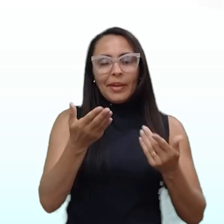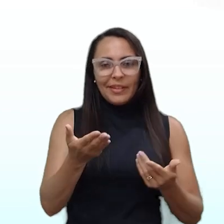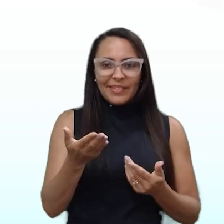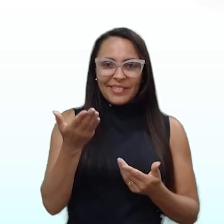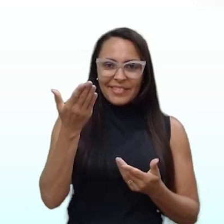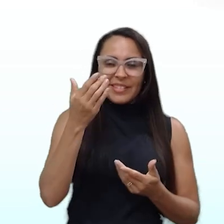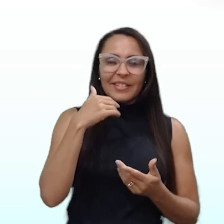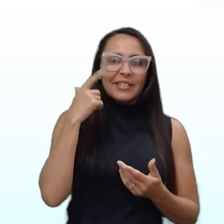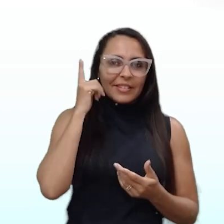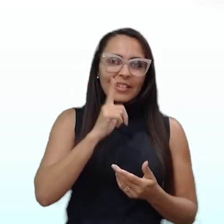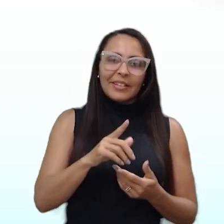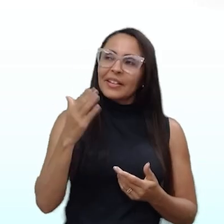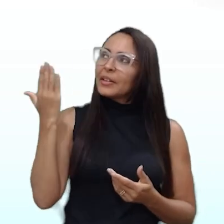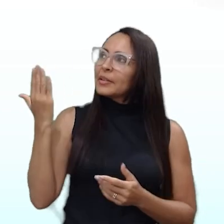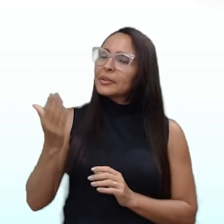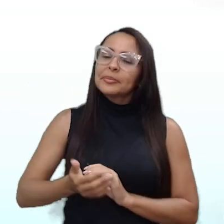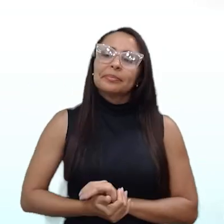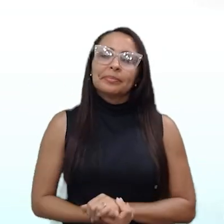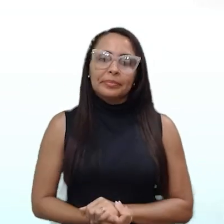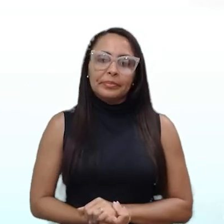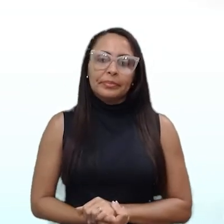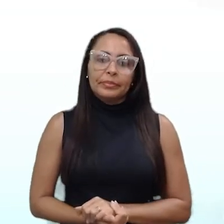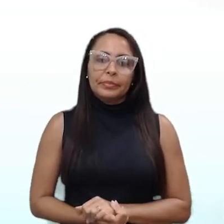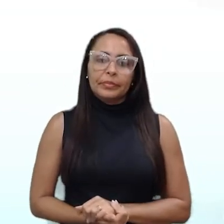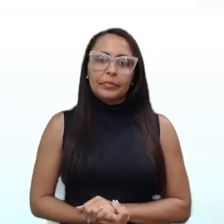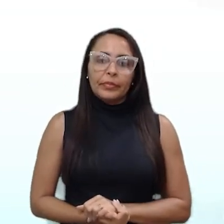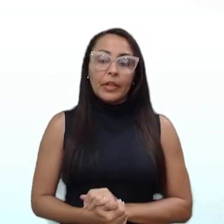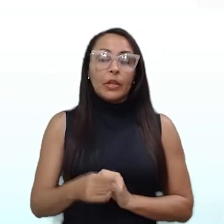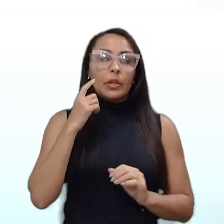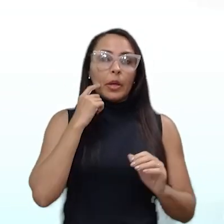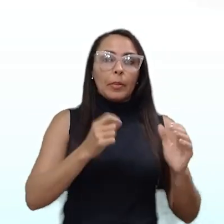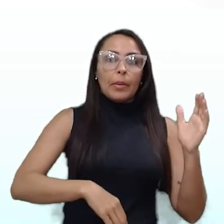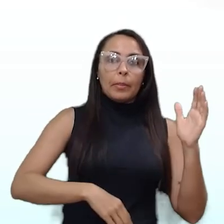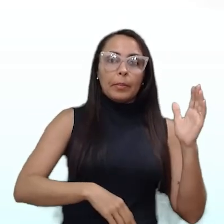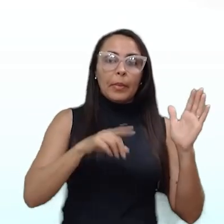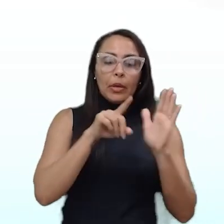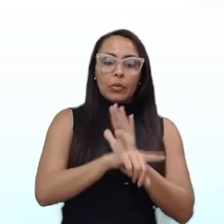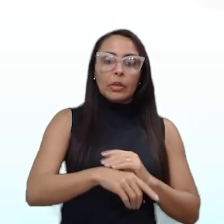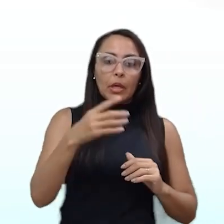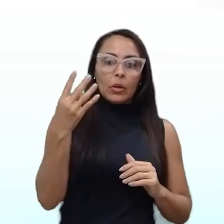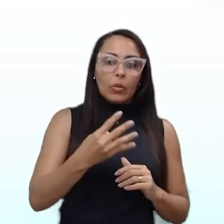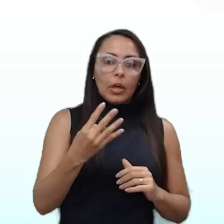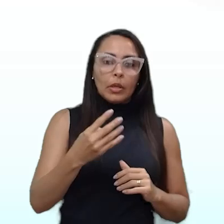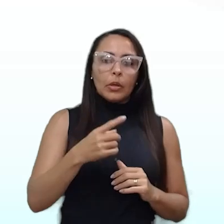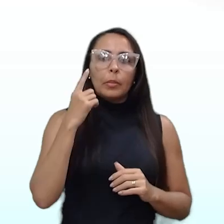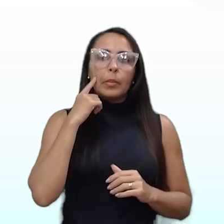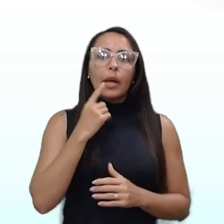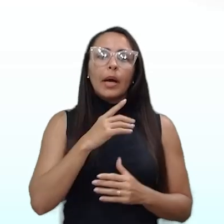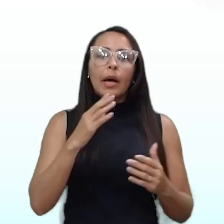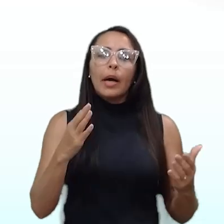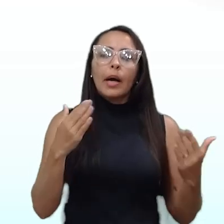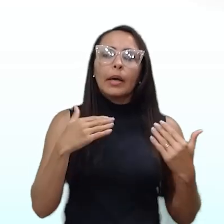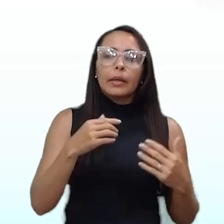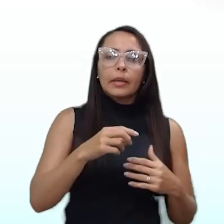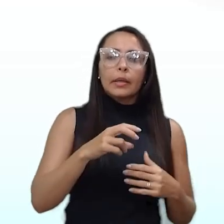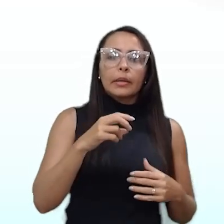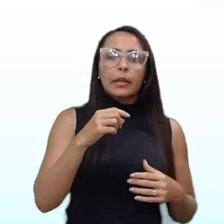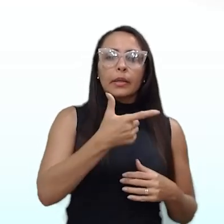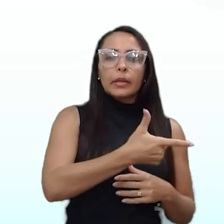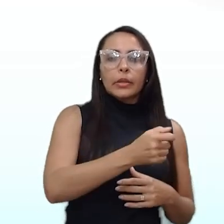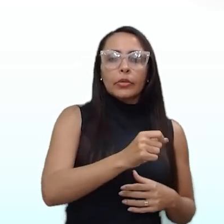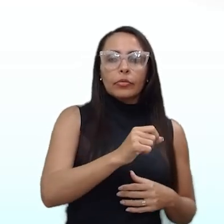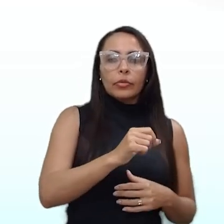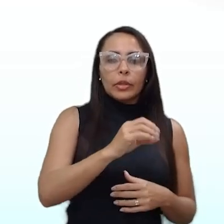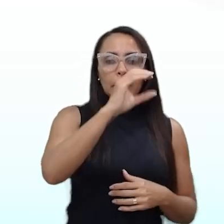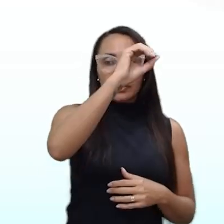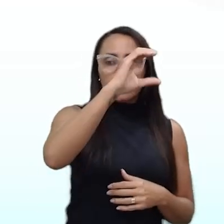Fica mais fácil, né, minha querida? Letra B. Bom, indo para a quarta questão, que ele fala que para aquecermos 500 gramas de uma substância de 20 para 70